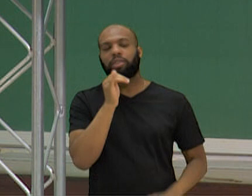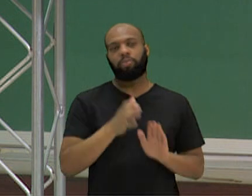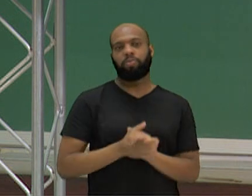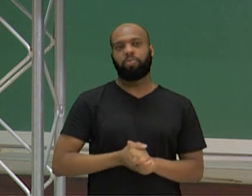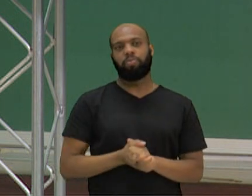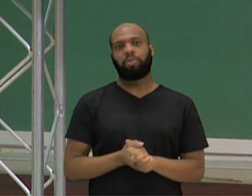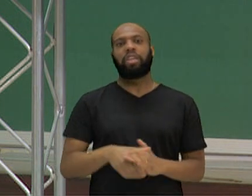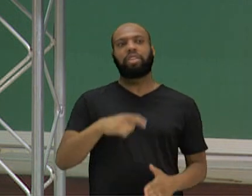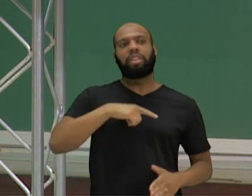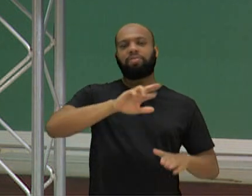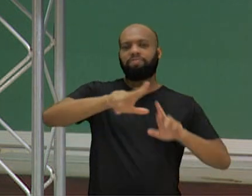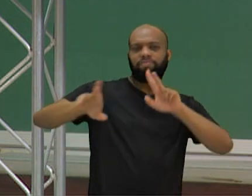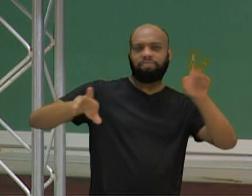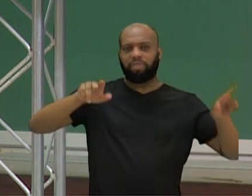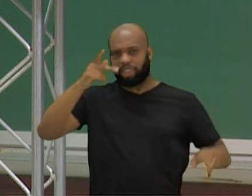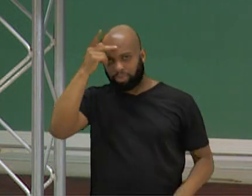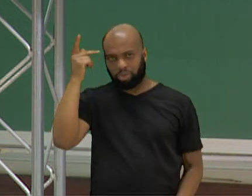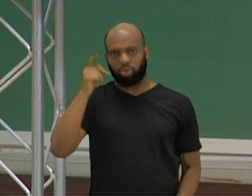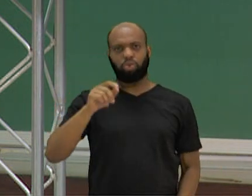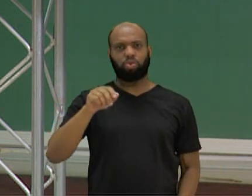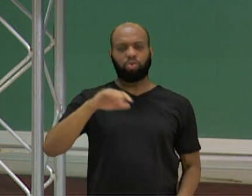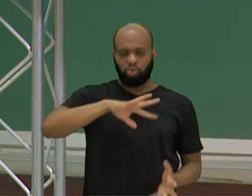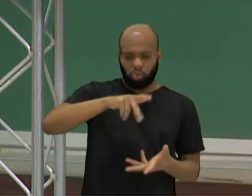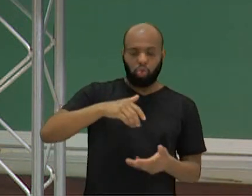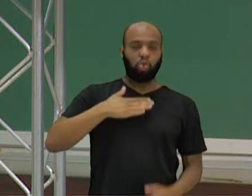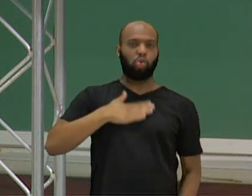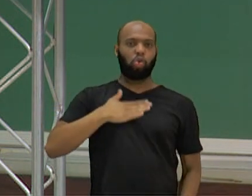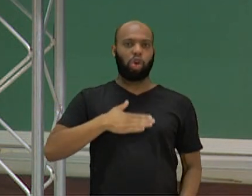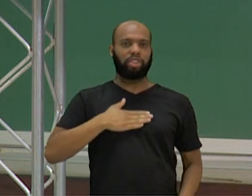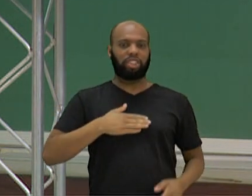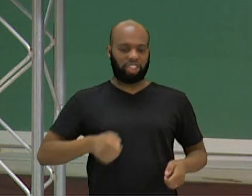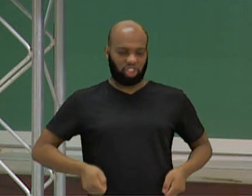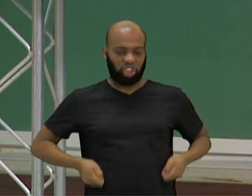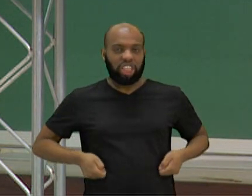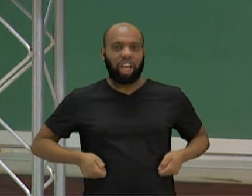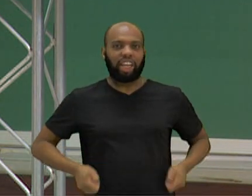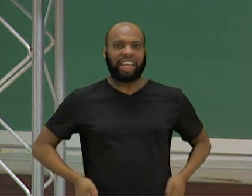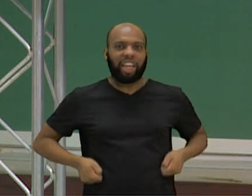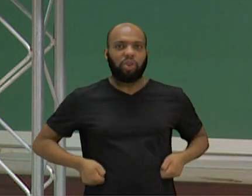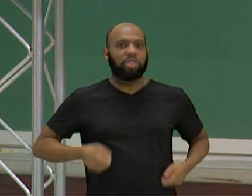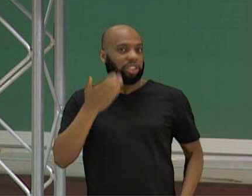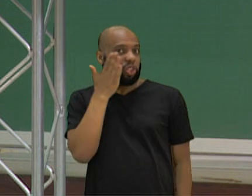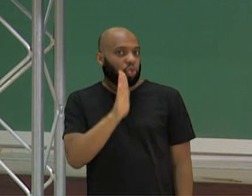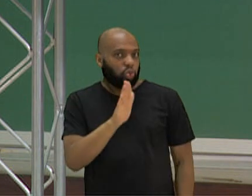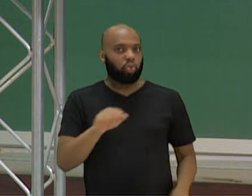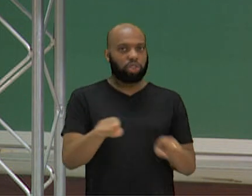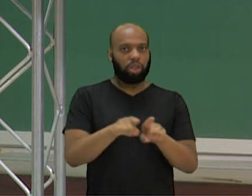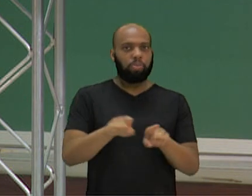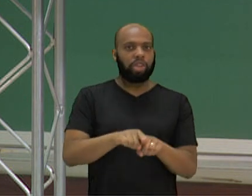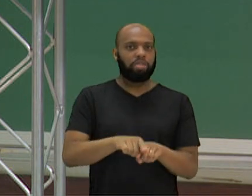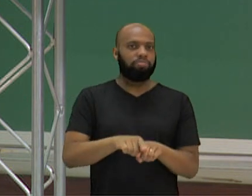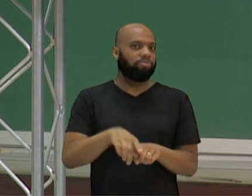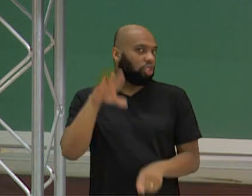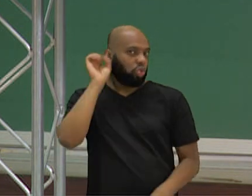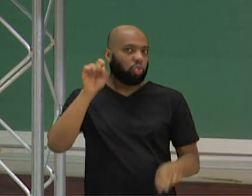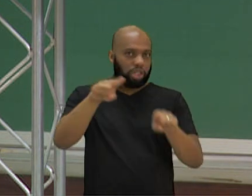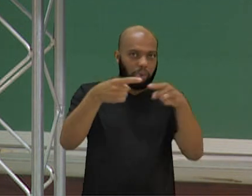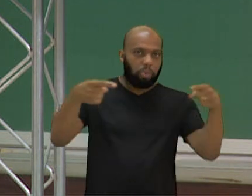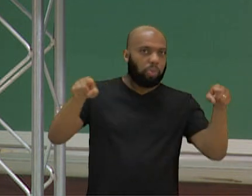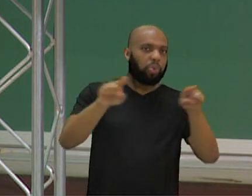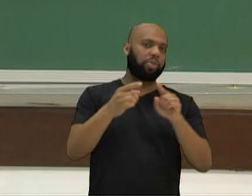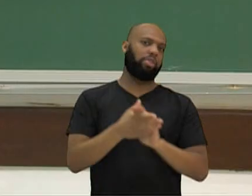se várias pessoas no mundo gostam de calça jeans, várias pessoas ouvem certa banda,